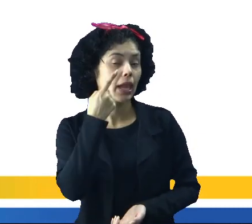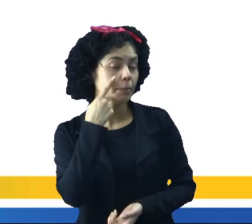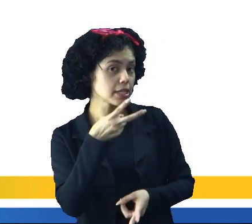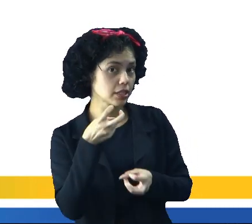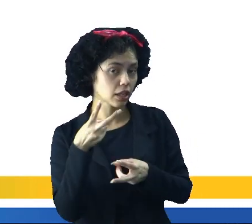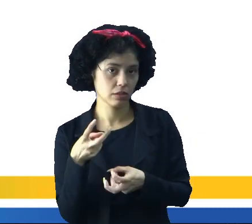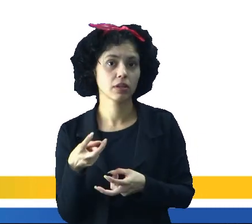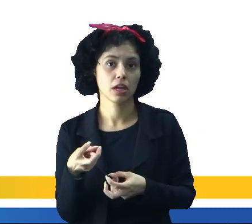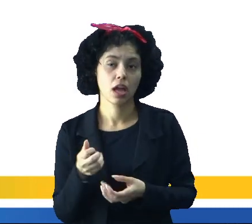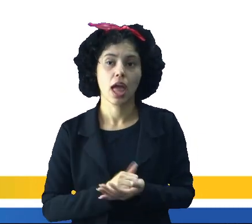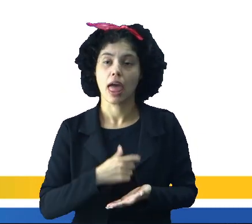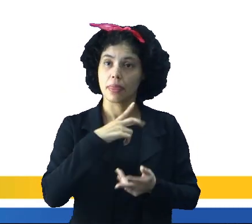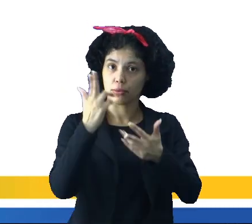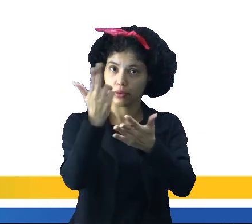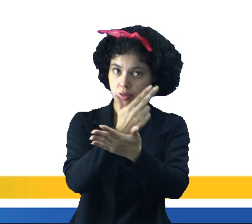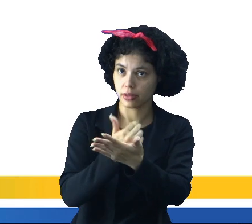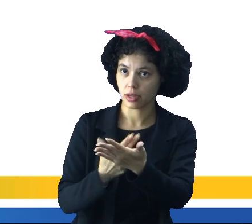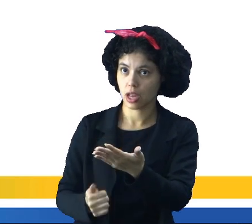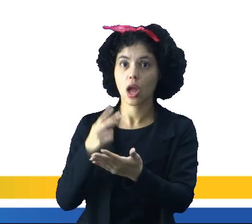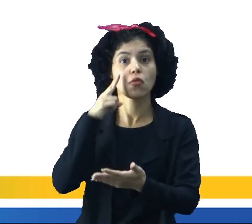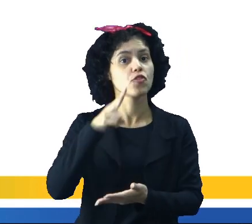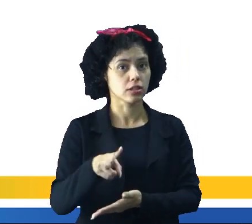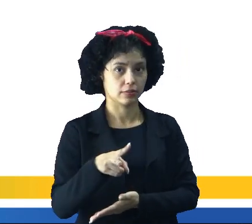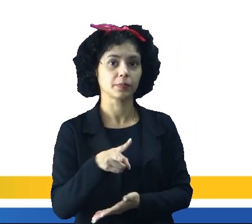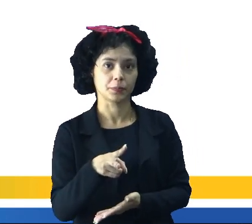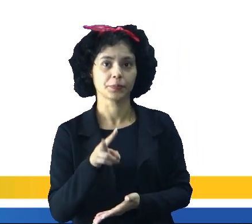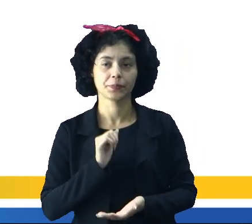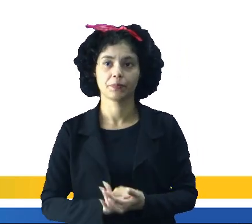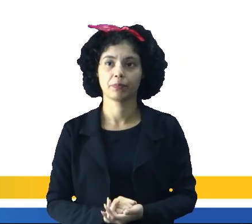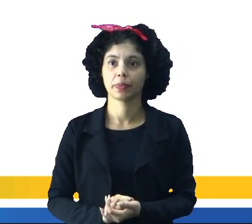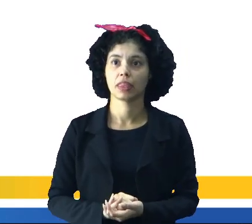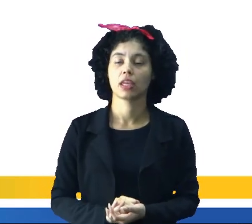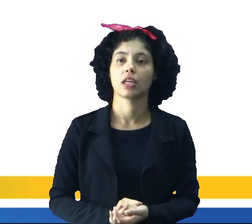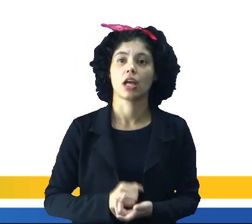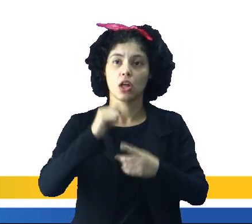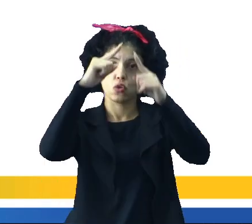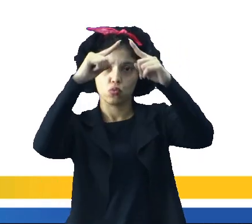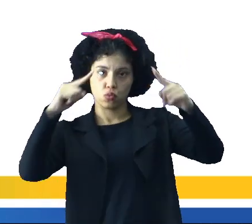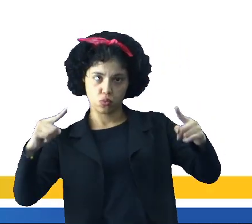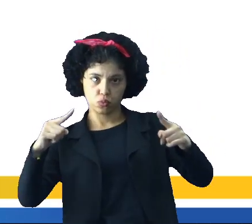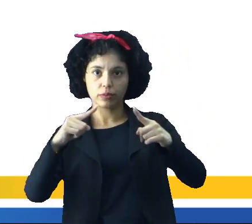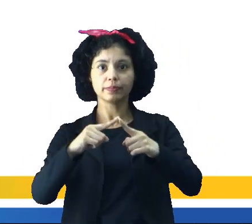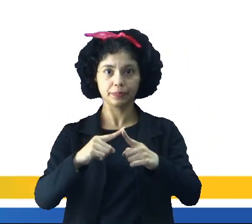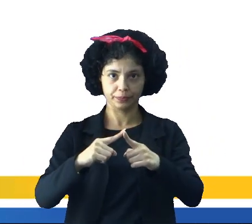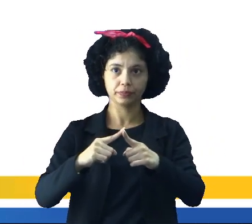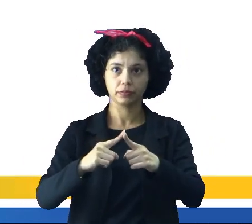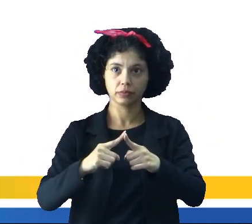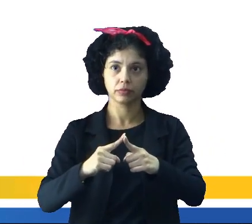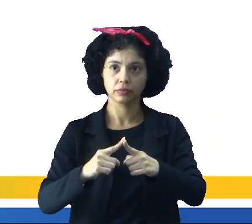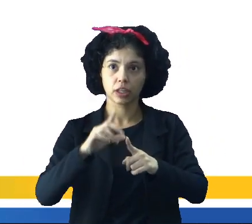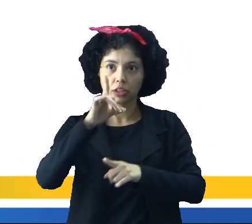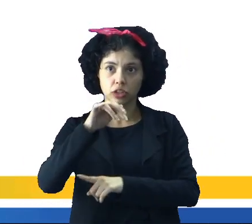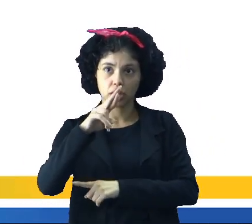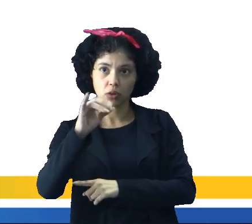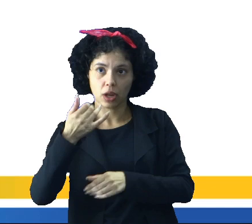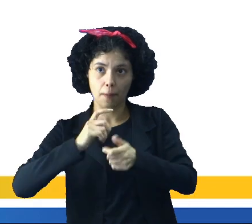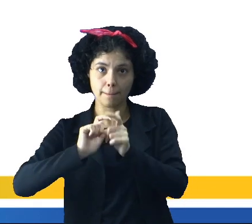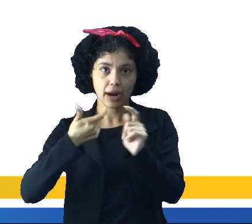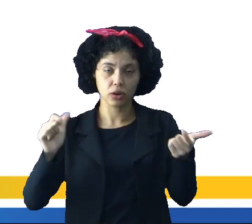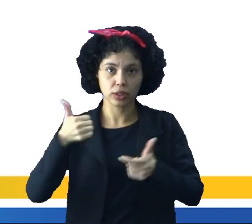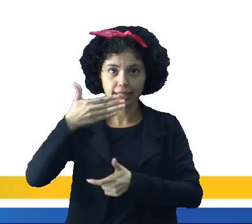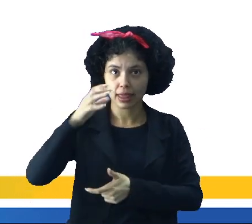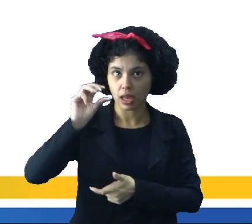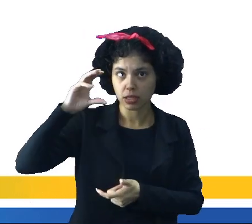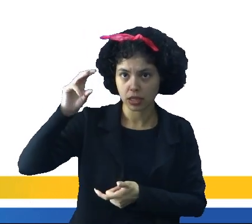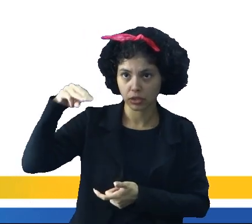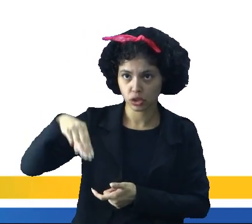observa bem o desenho e olha a questão. Seja um losango, tá? Com diagonal maior